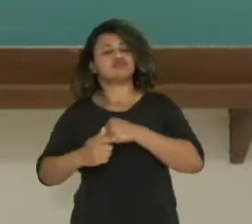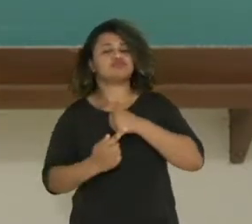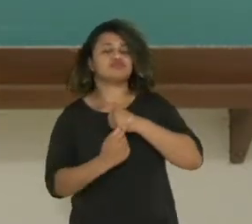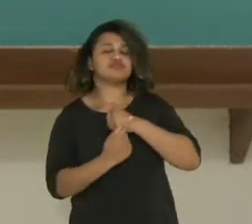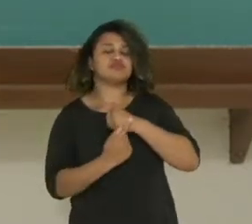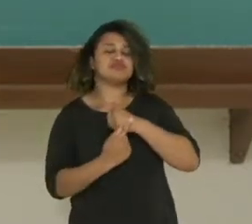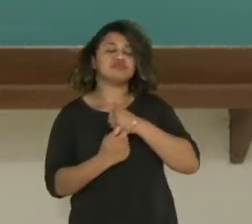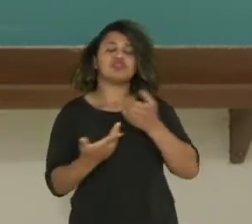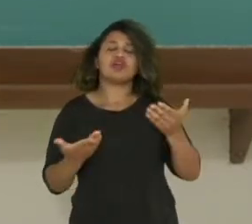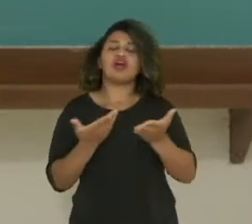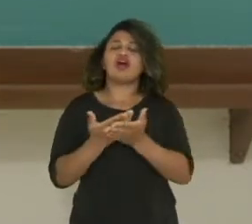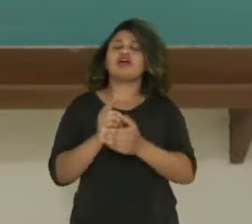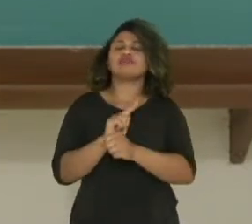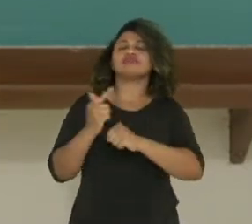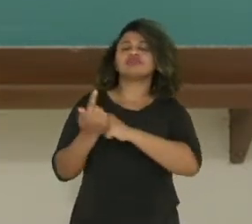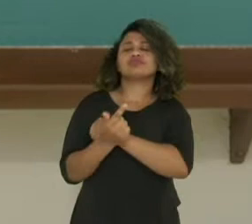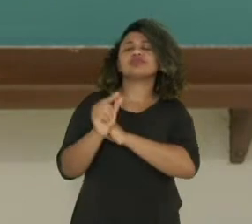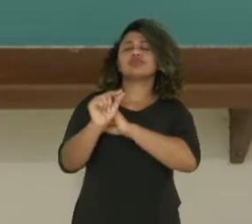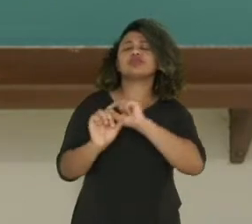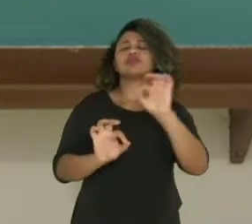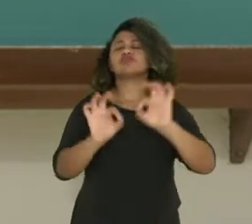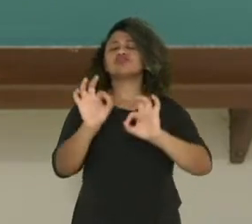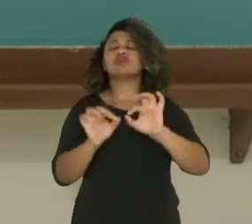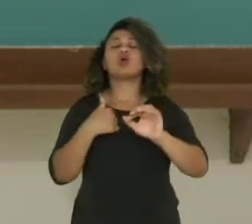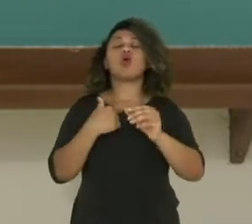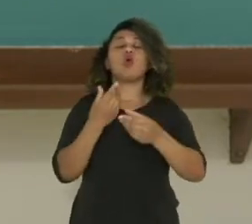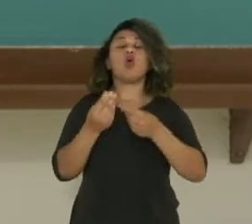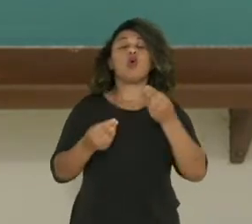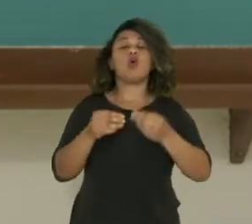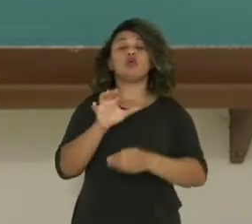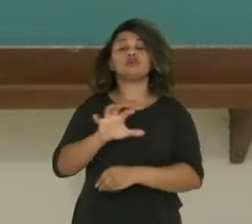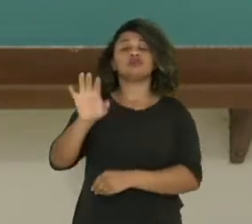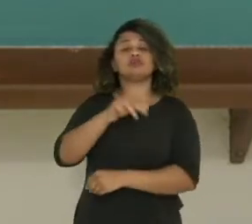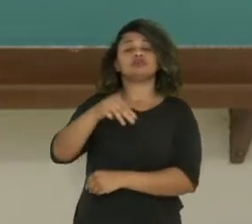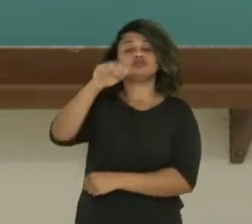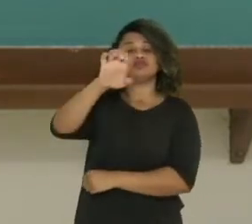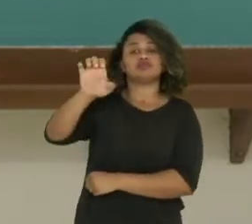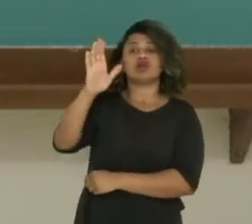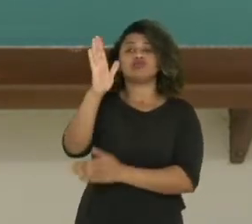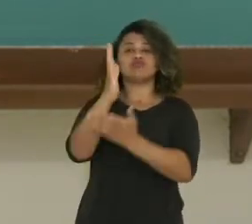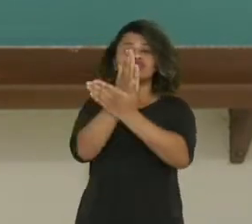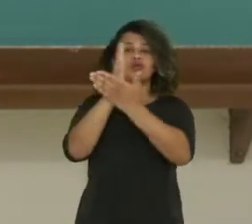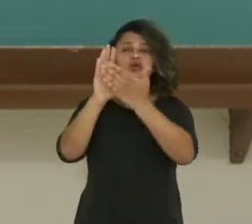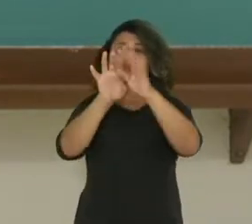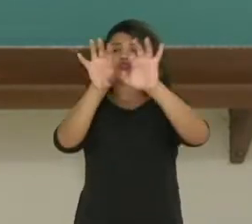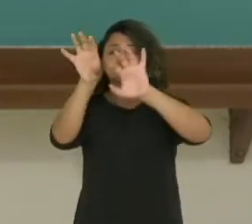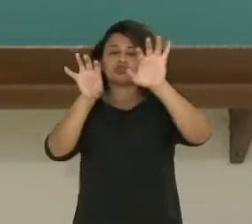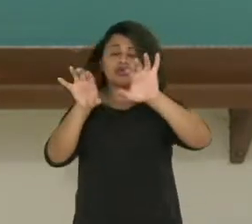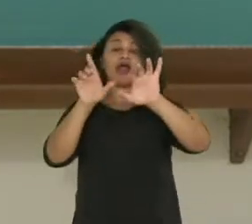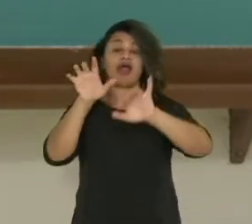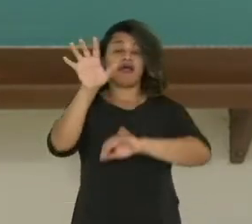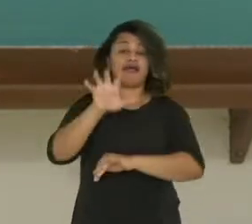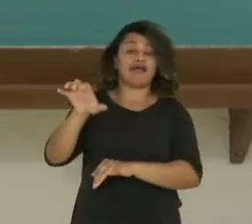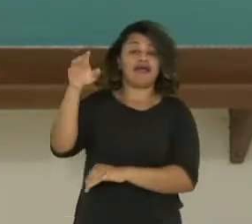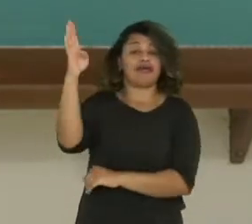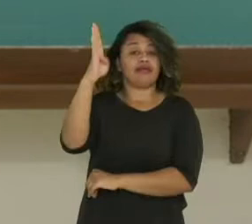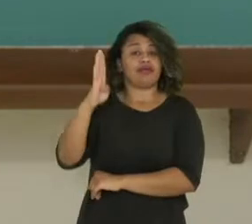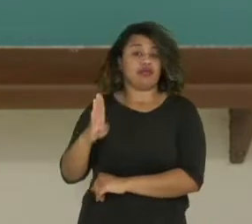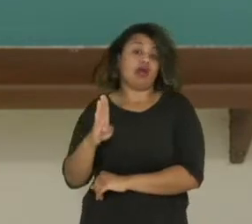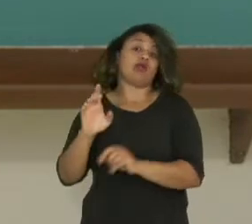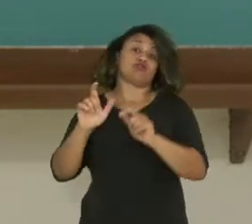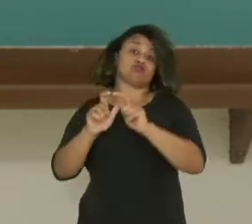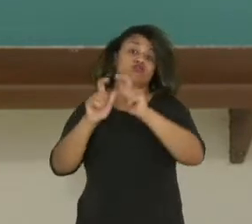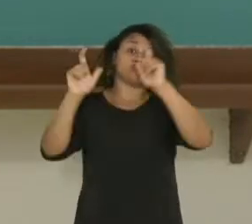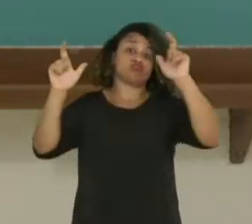falar sobre as subdivisões da região Nordeste. O Nordeste é uma região brasileira, a gente diz